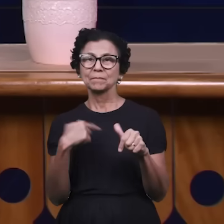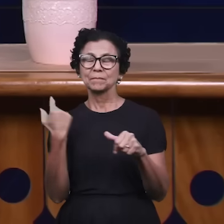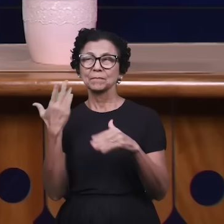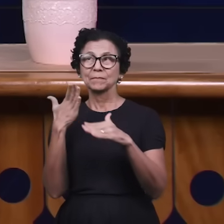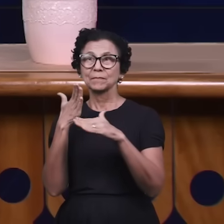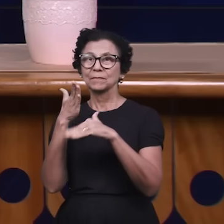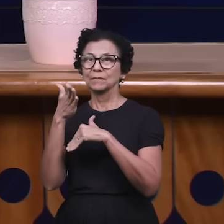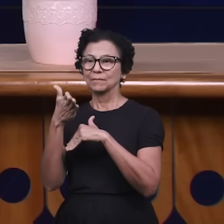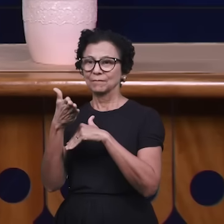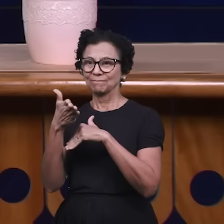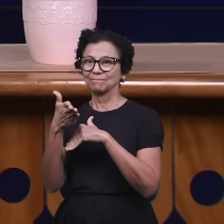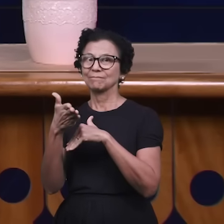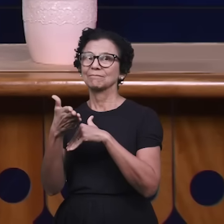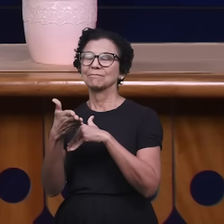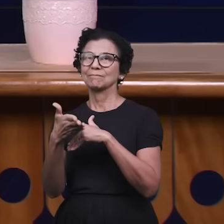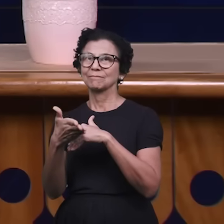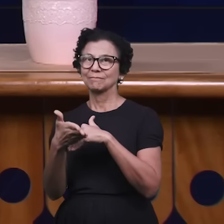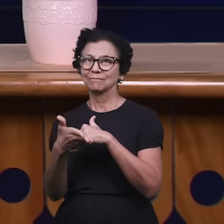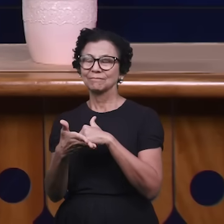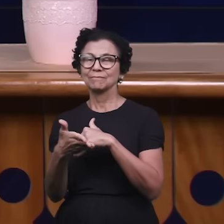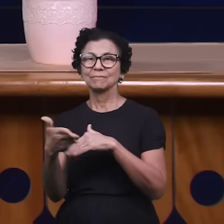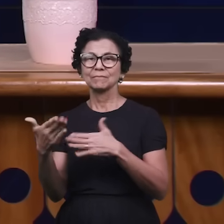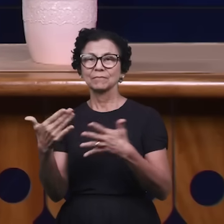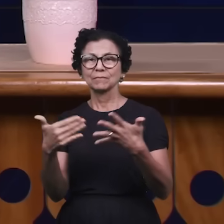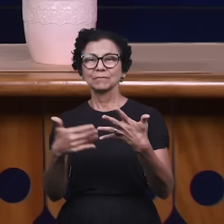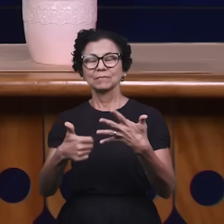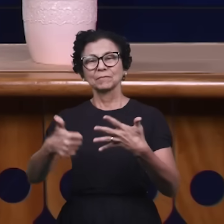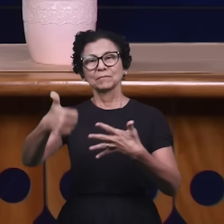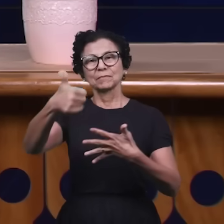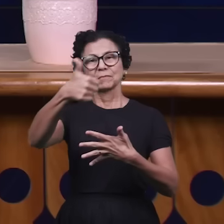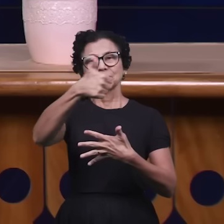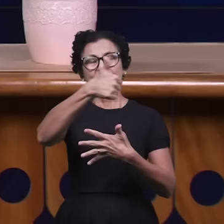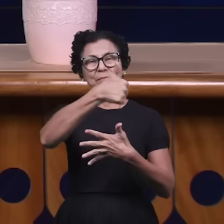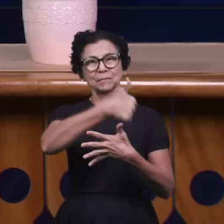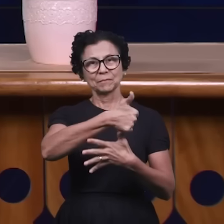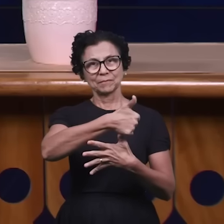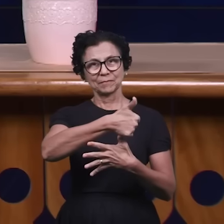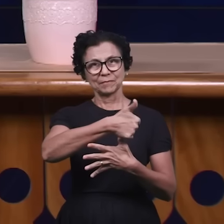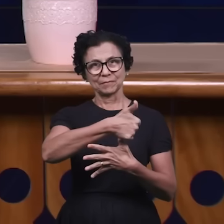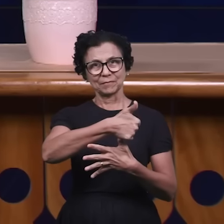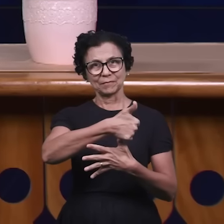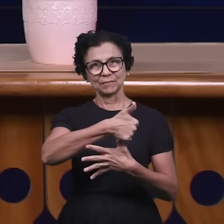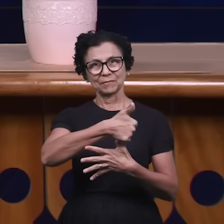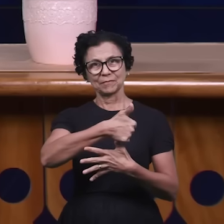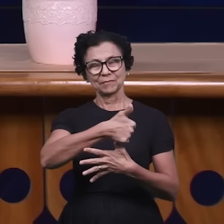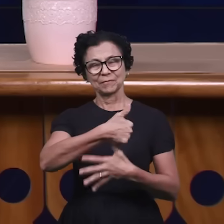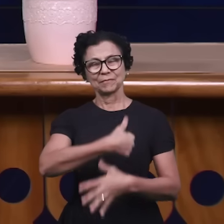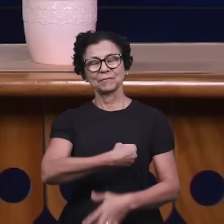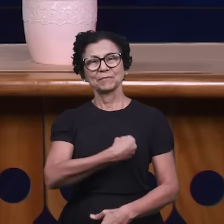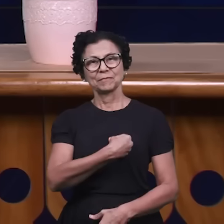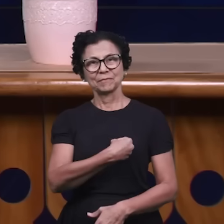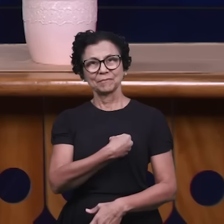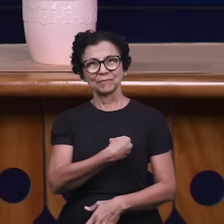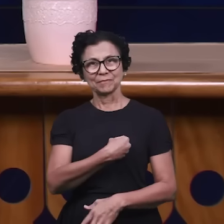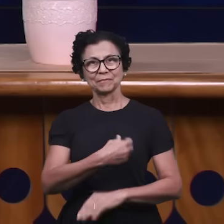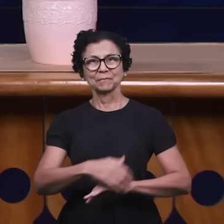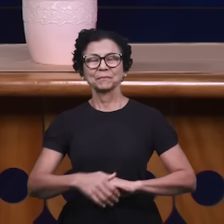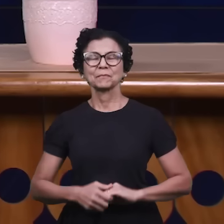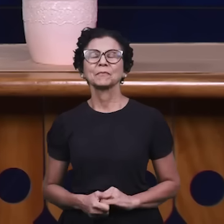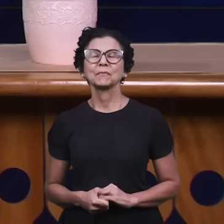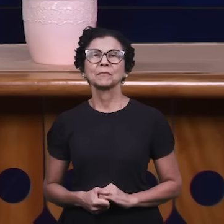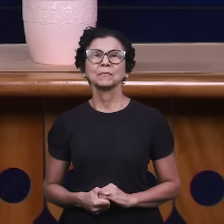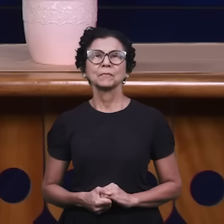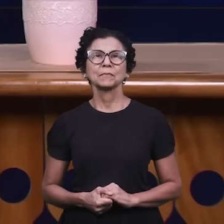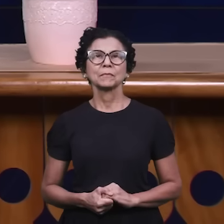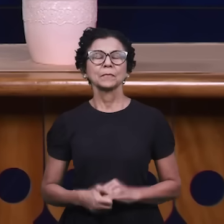temos acesso e que nós temos o privilégio de nos alimentar dela. Louvado